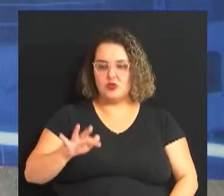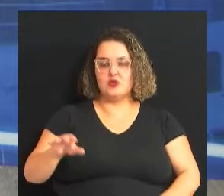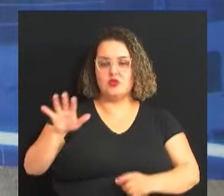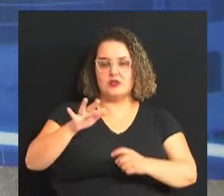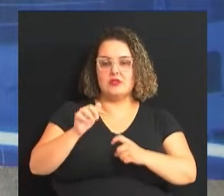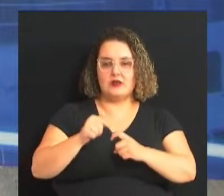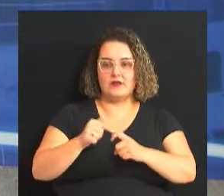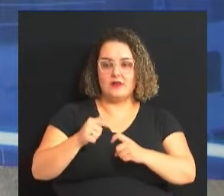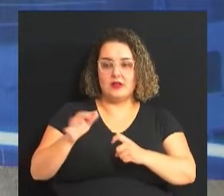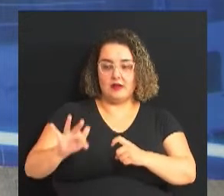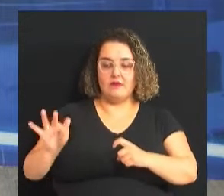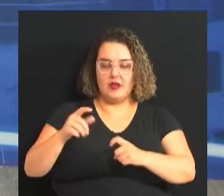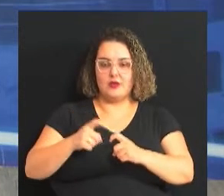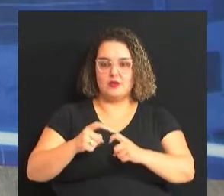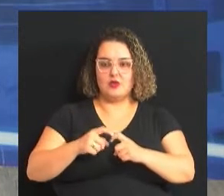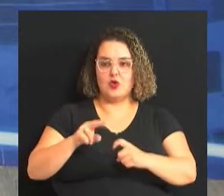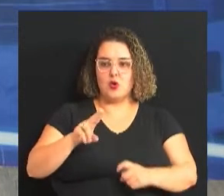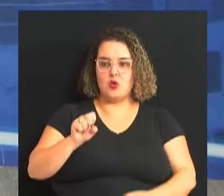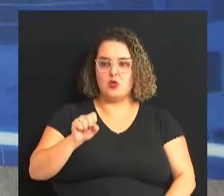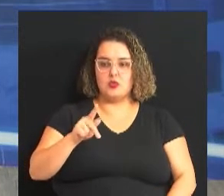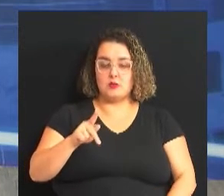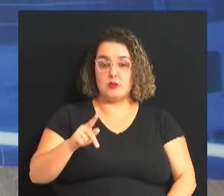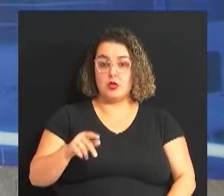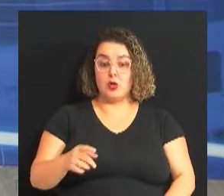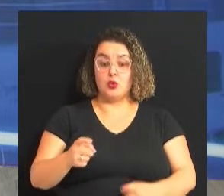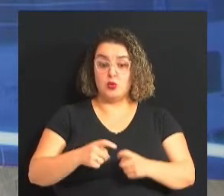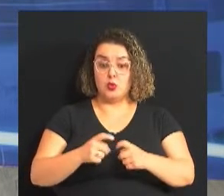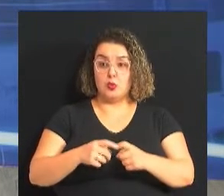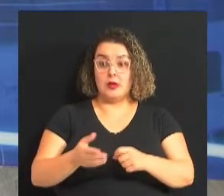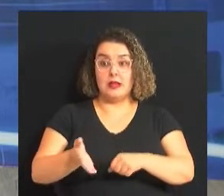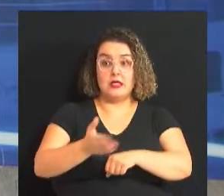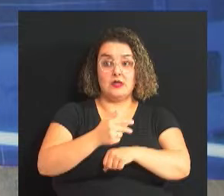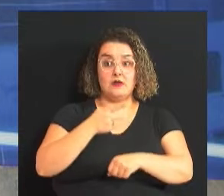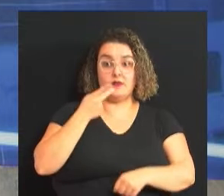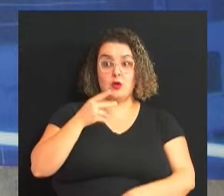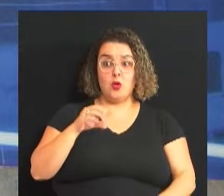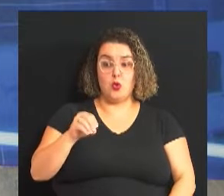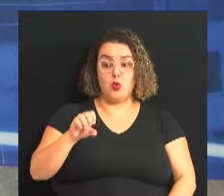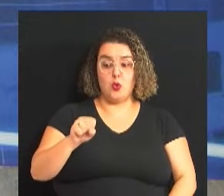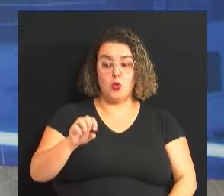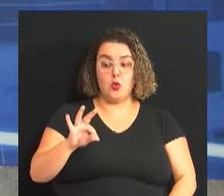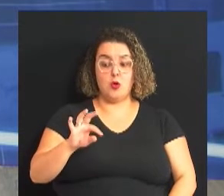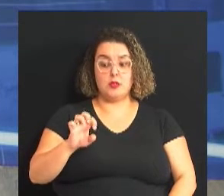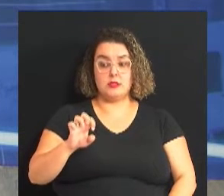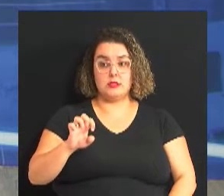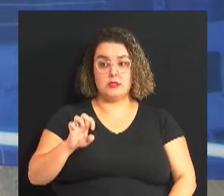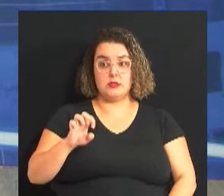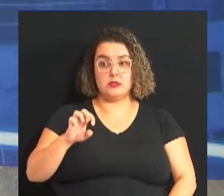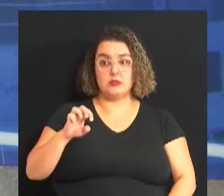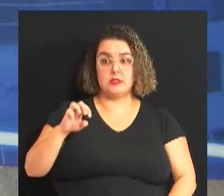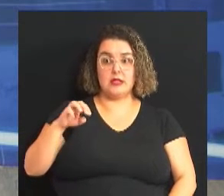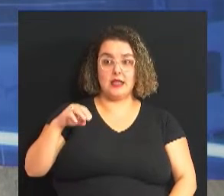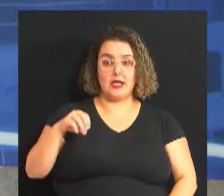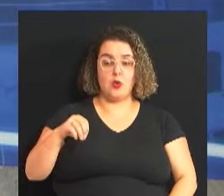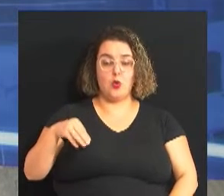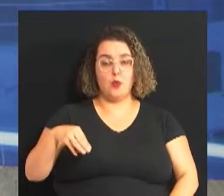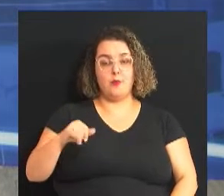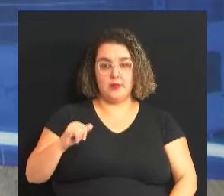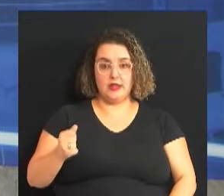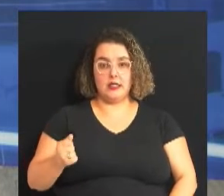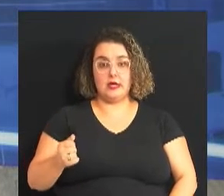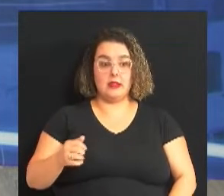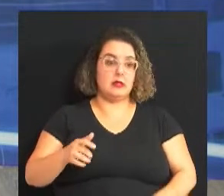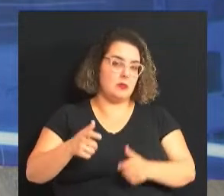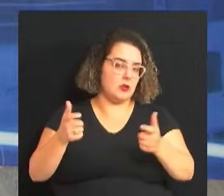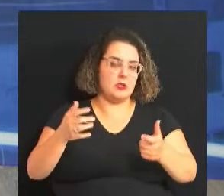da USP. Doutor, antes da gente falar sobre ostomia, uma palavrinha que nem todo mundo sabe o que é, eu quero agradecer a sua participação